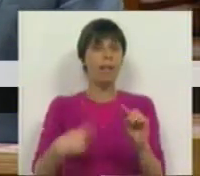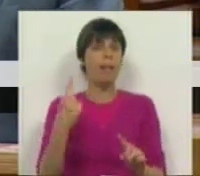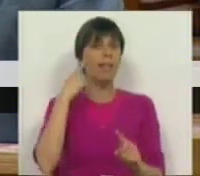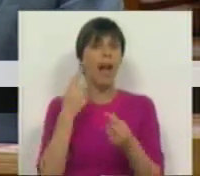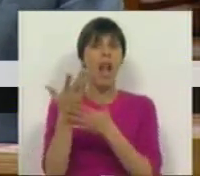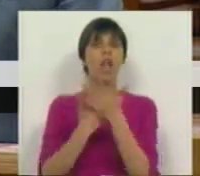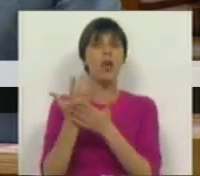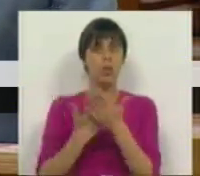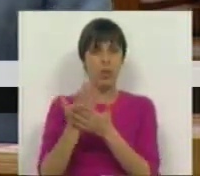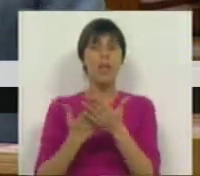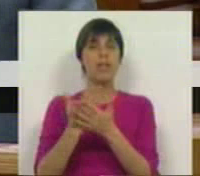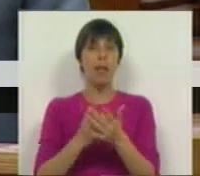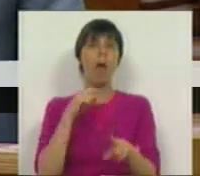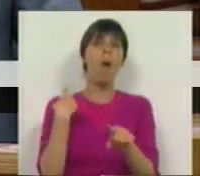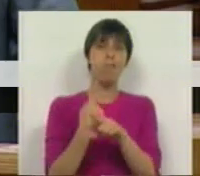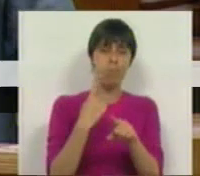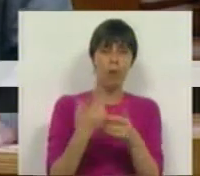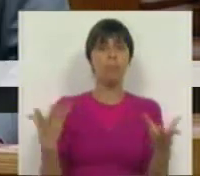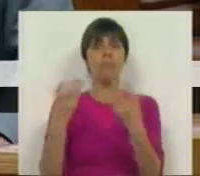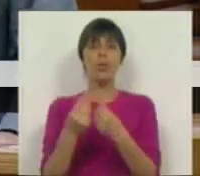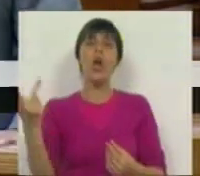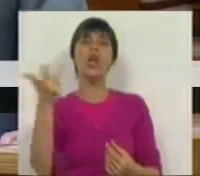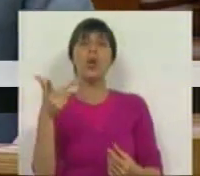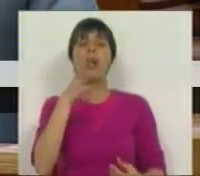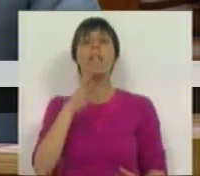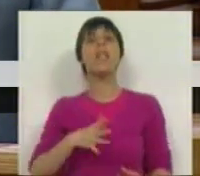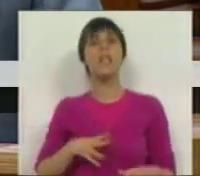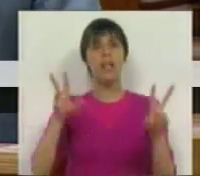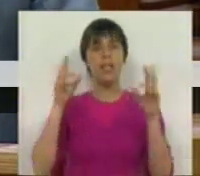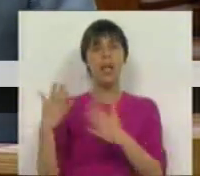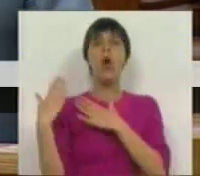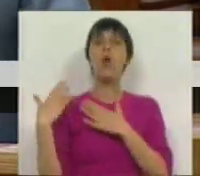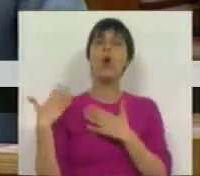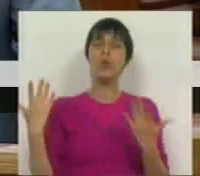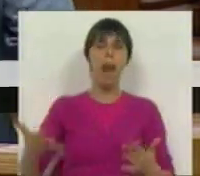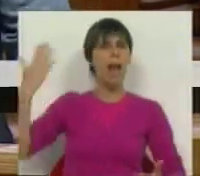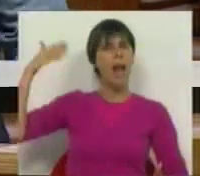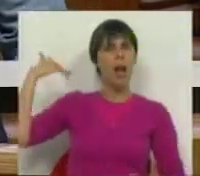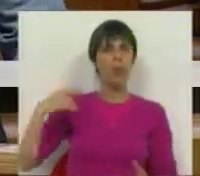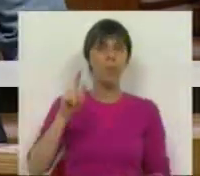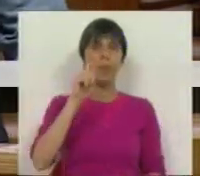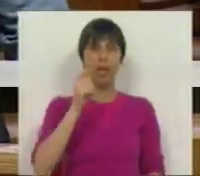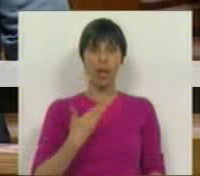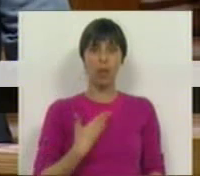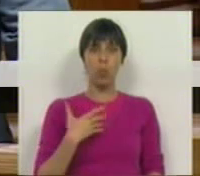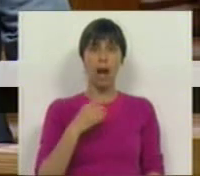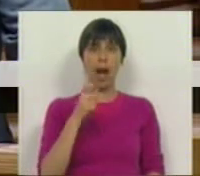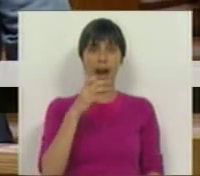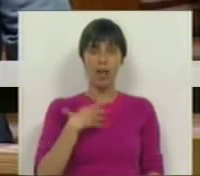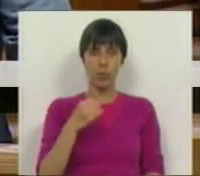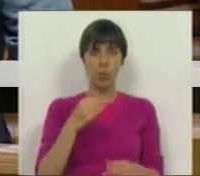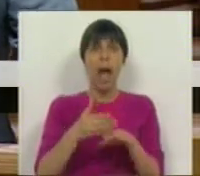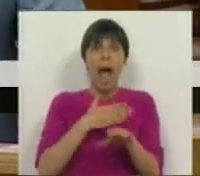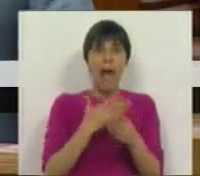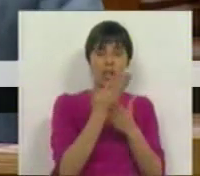a negociação em que também esteve com a Troika. Dizia-nos o seu responsável na altura, Eduardo Catroga, para esta